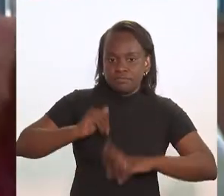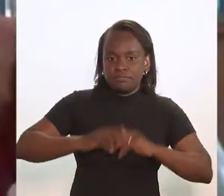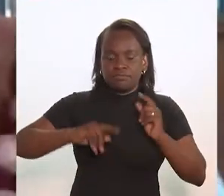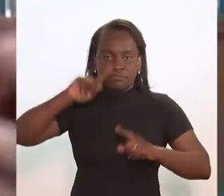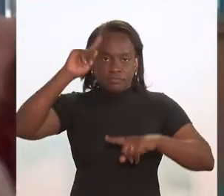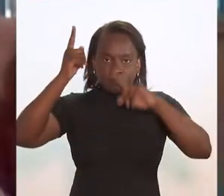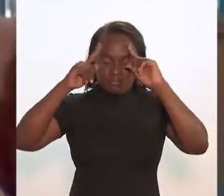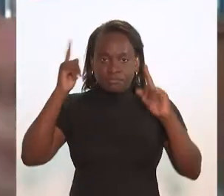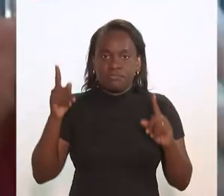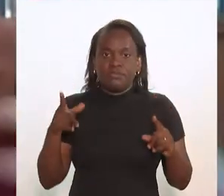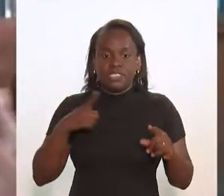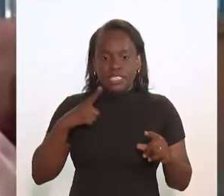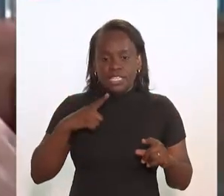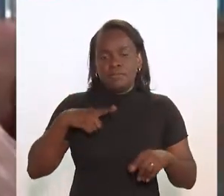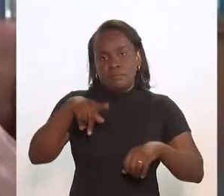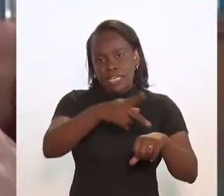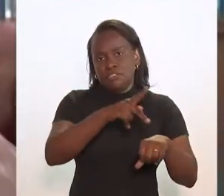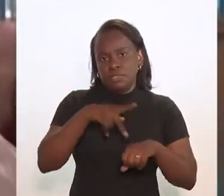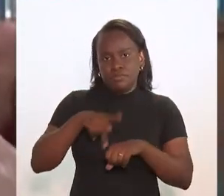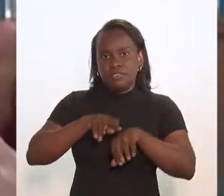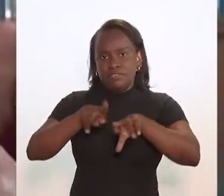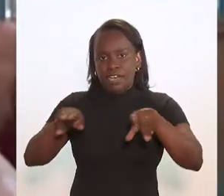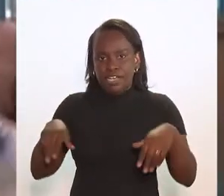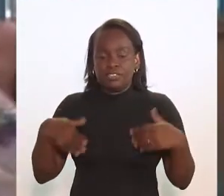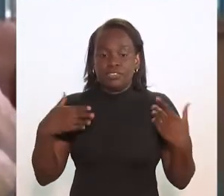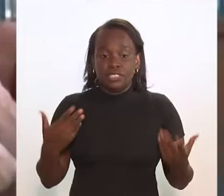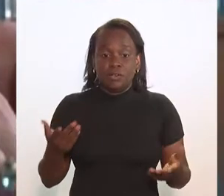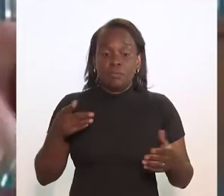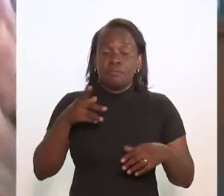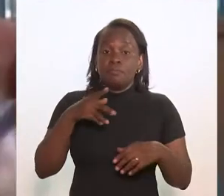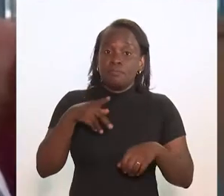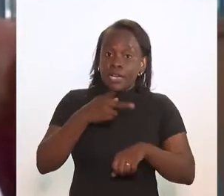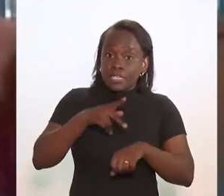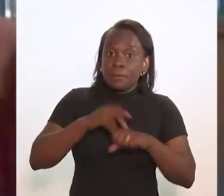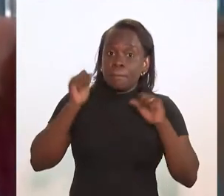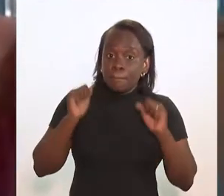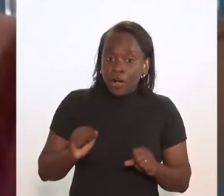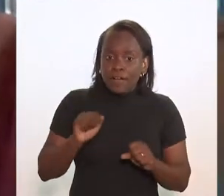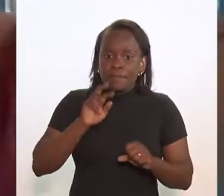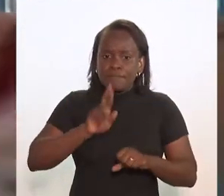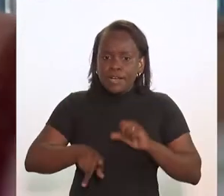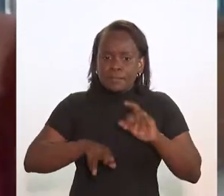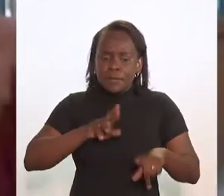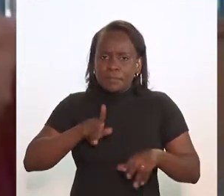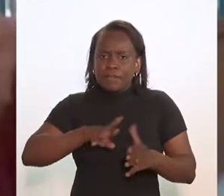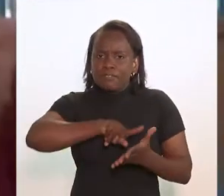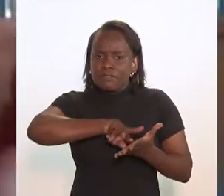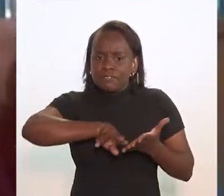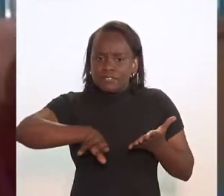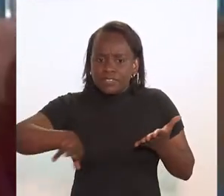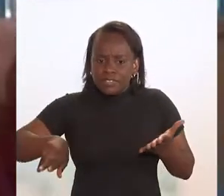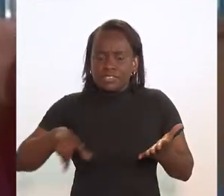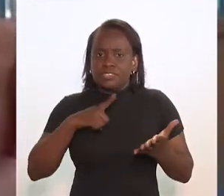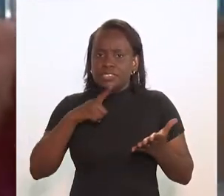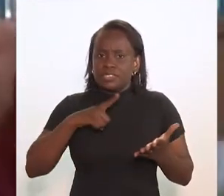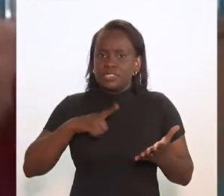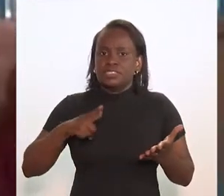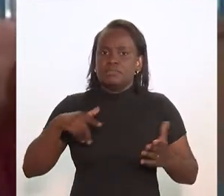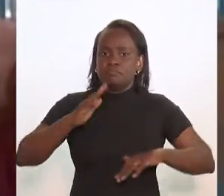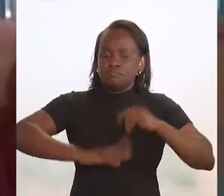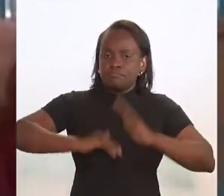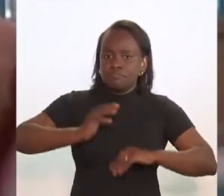e criatividade existe em todos os países, quer dizer, os países poderiam diversificar a sua